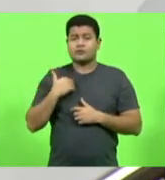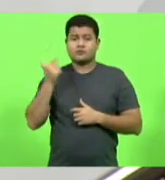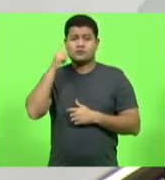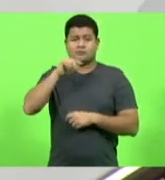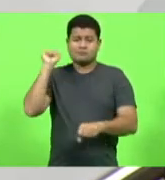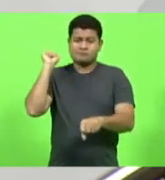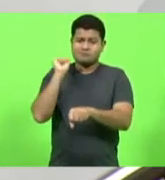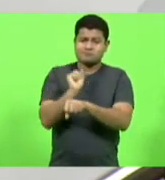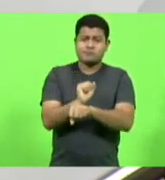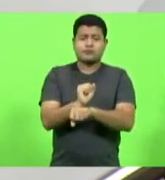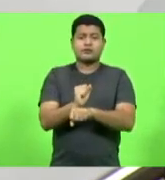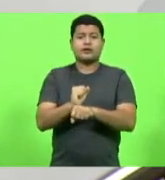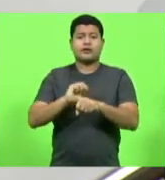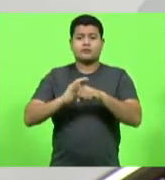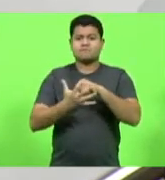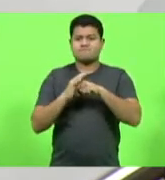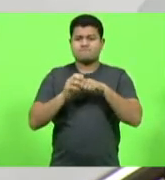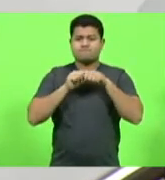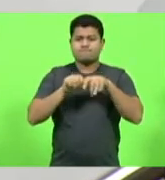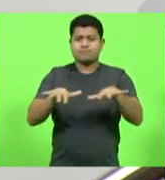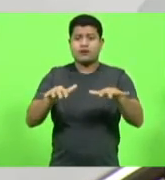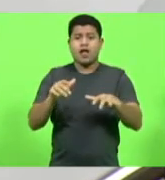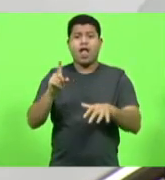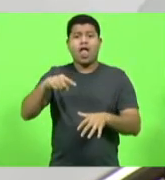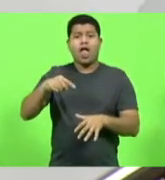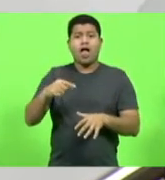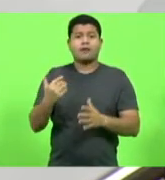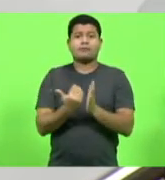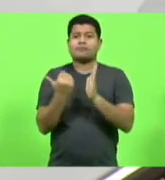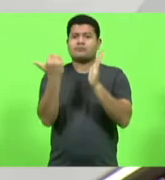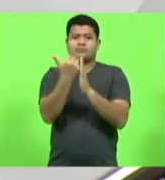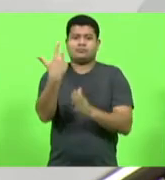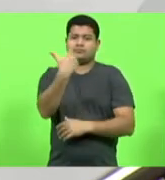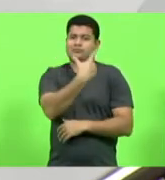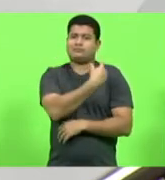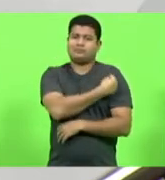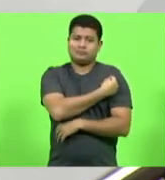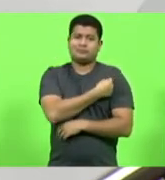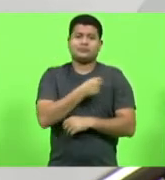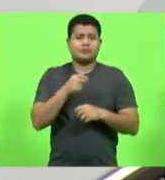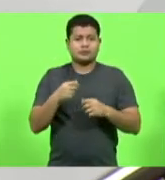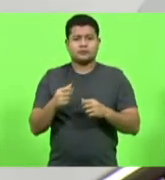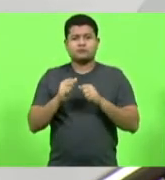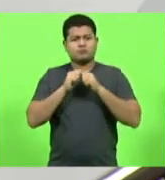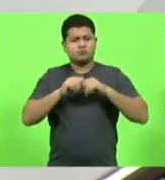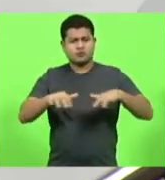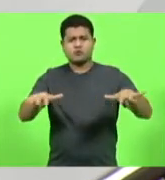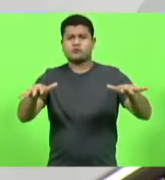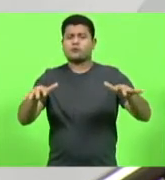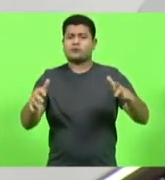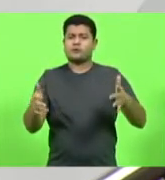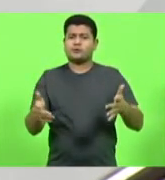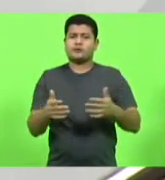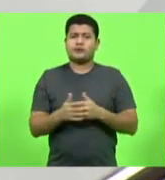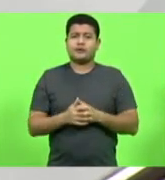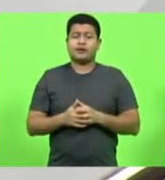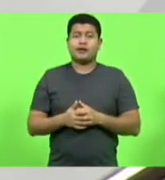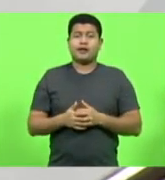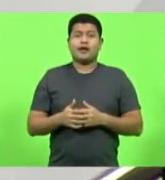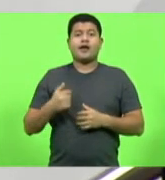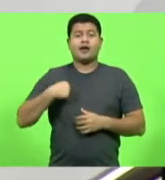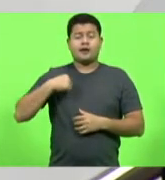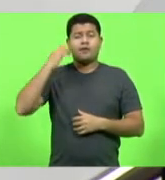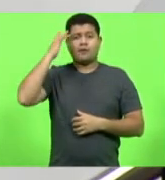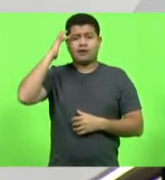efeitos dessa pandemia é com mais vacinas. E eu acho que é muito